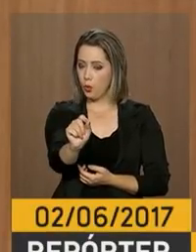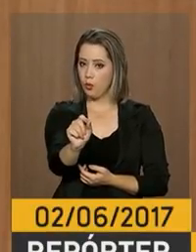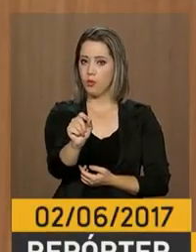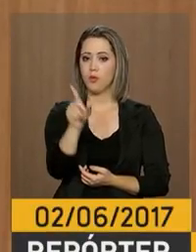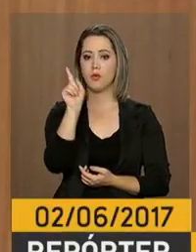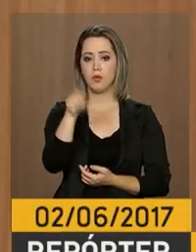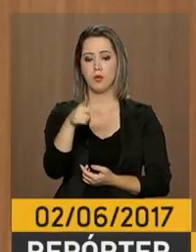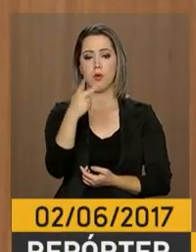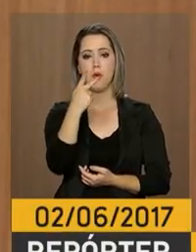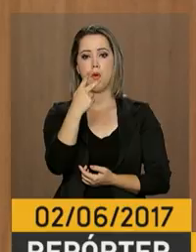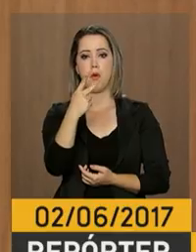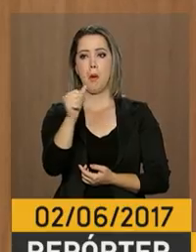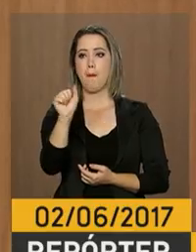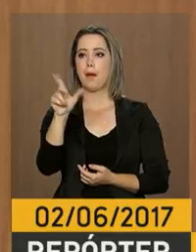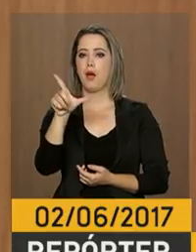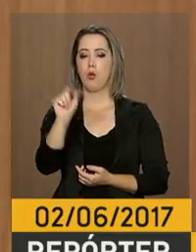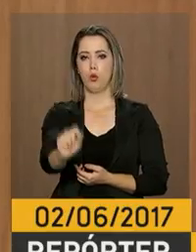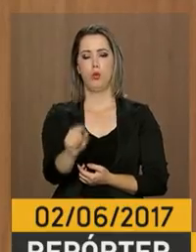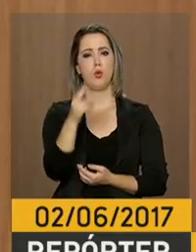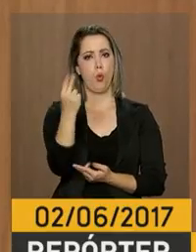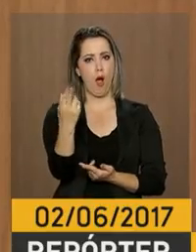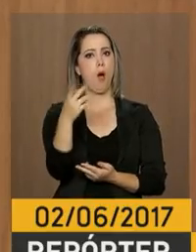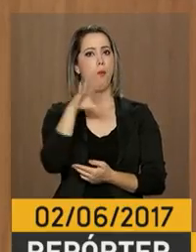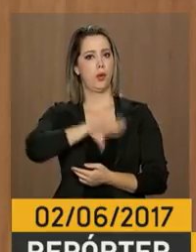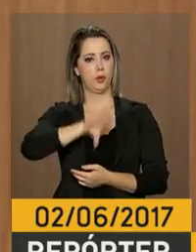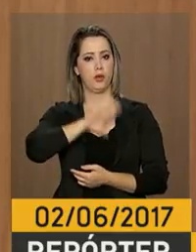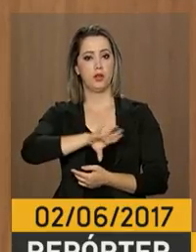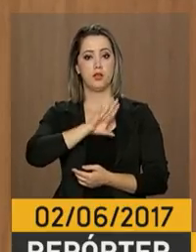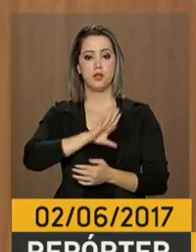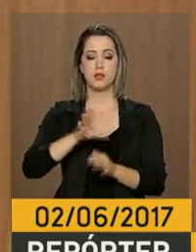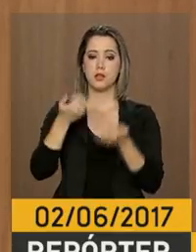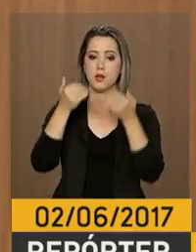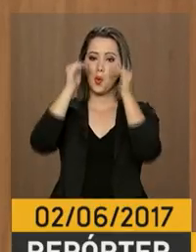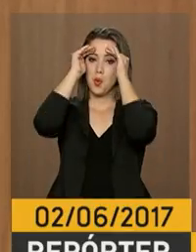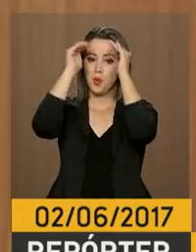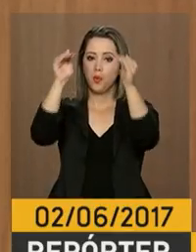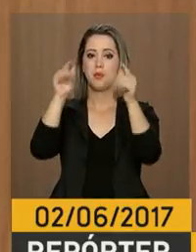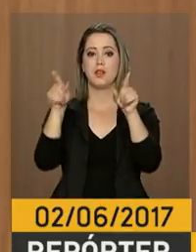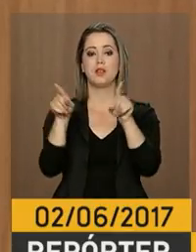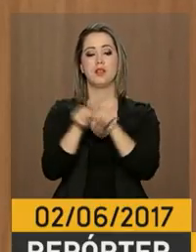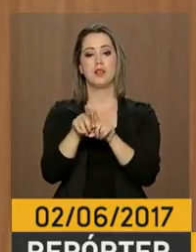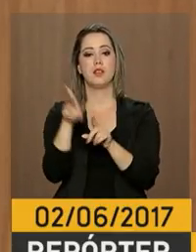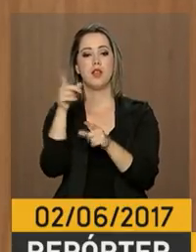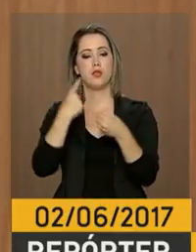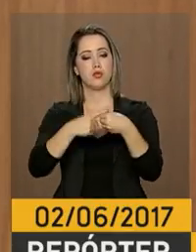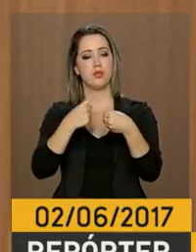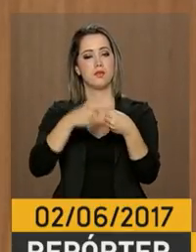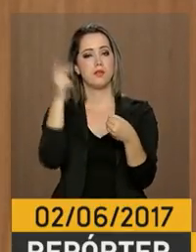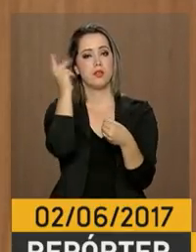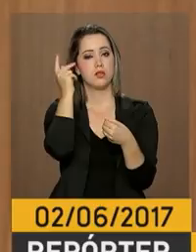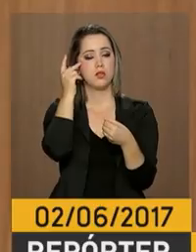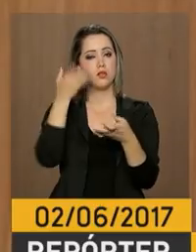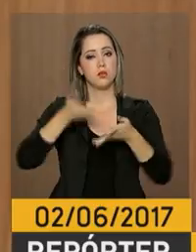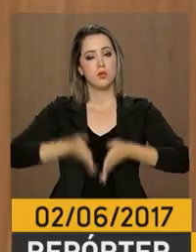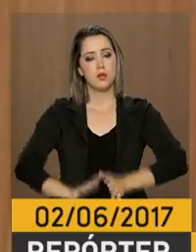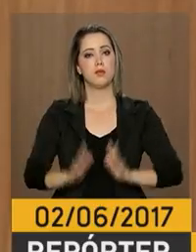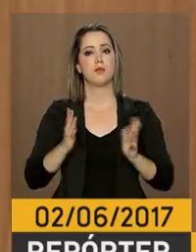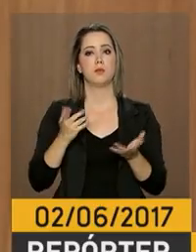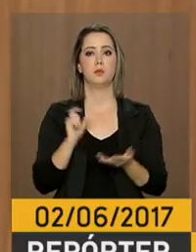mesmo em português é é uma homenagem à cidade de são paulo onde